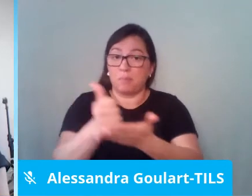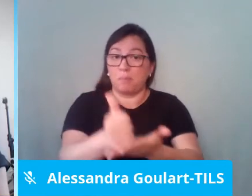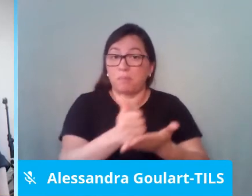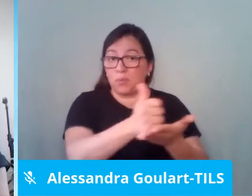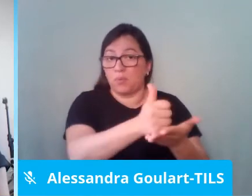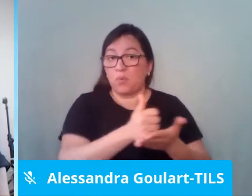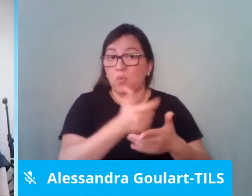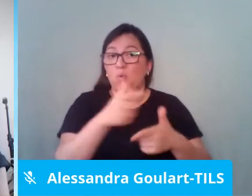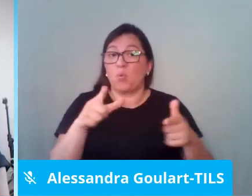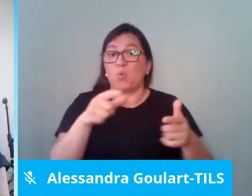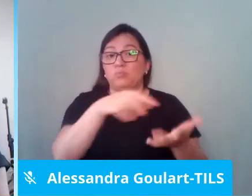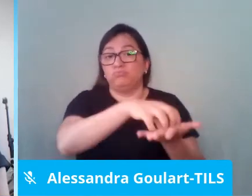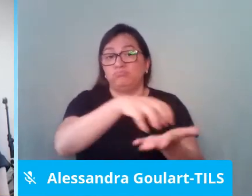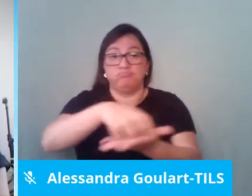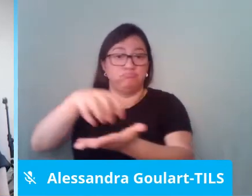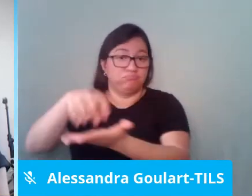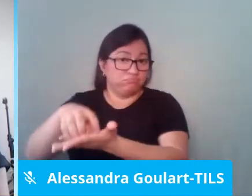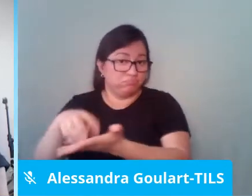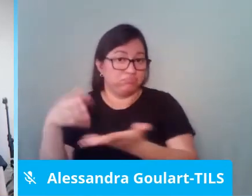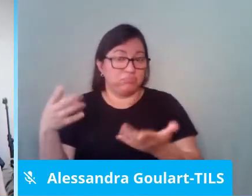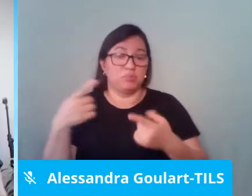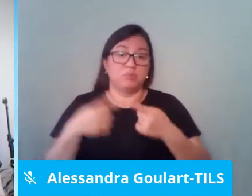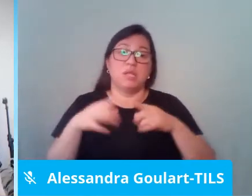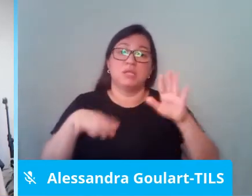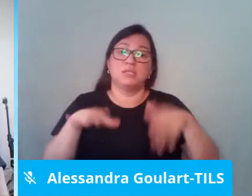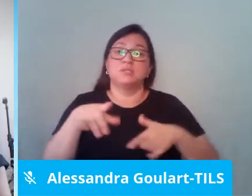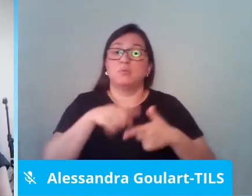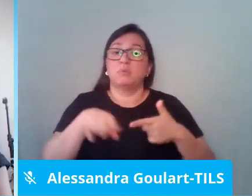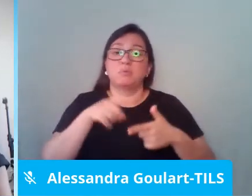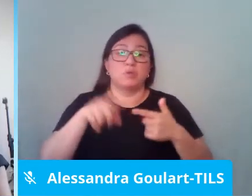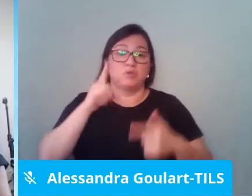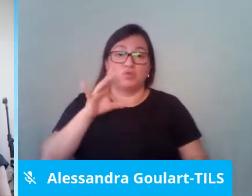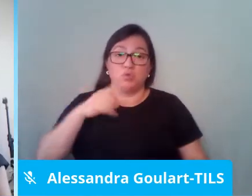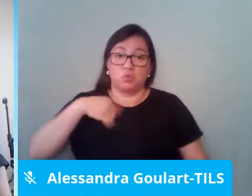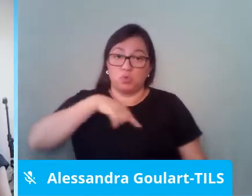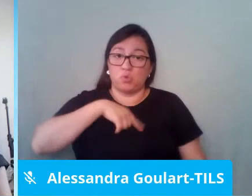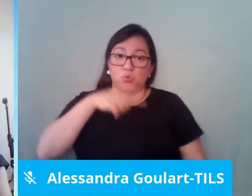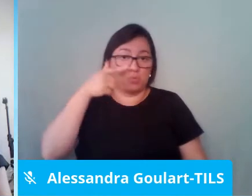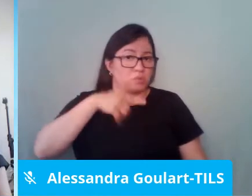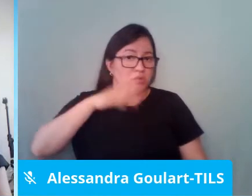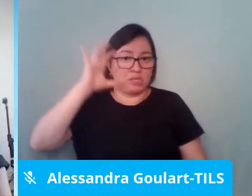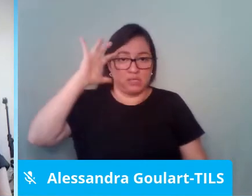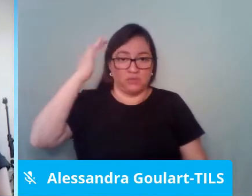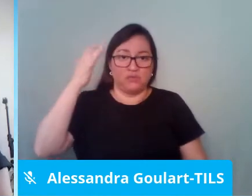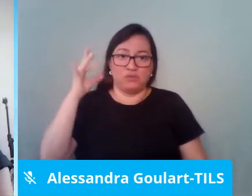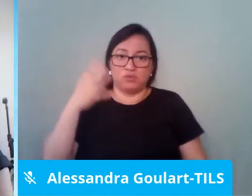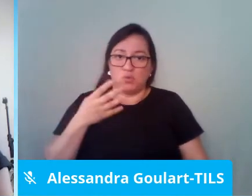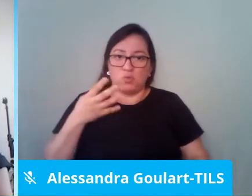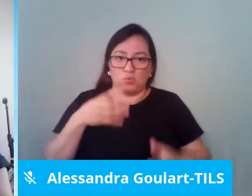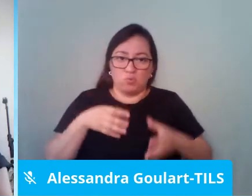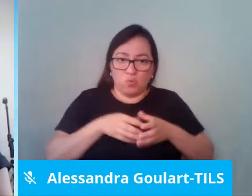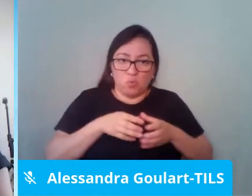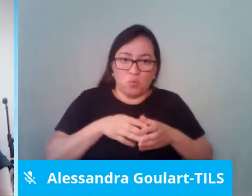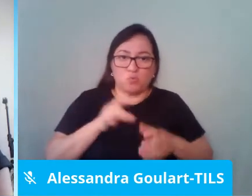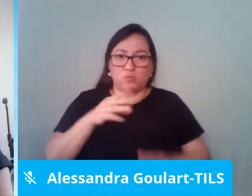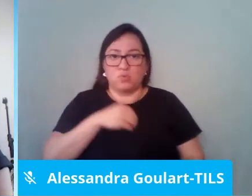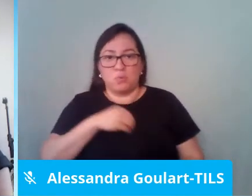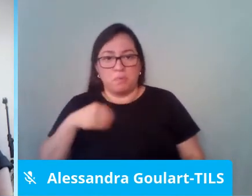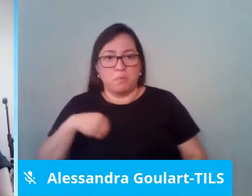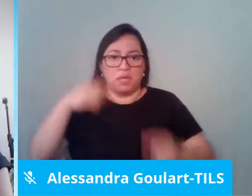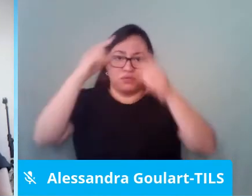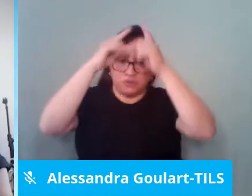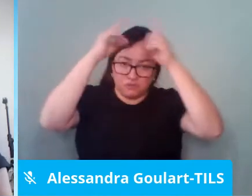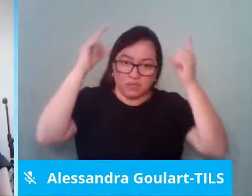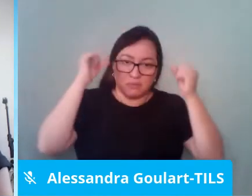for o caso, porque muitas vezes é um problema que a gente não consegue resolver sozinho. Não vai ser só vocês, não vai ser só o médico, o enfermeiro da